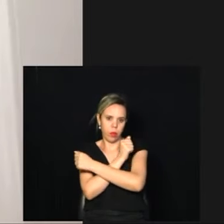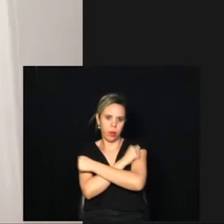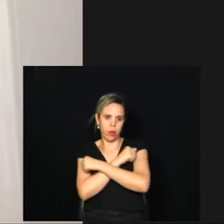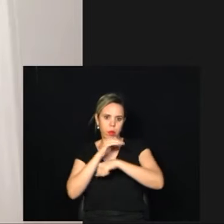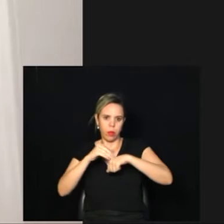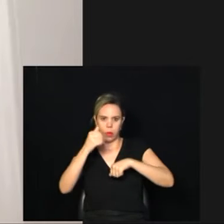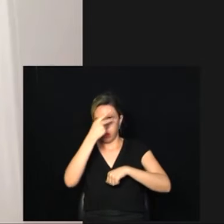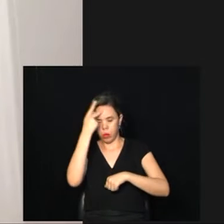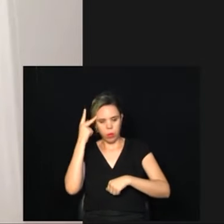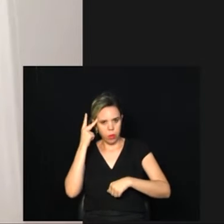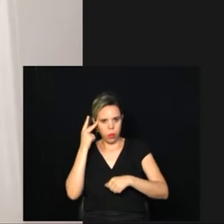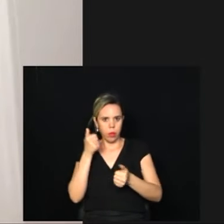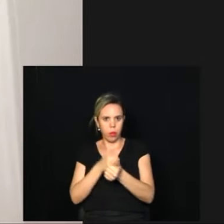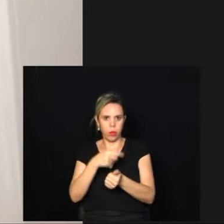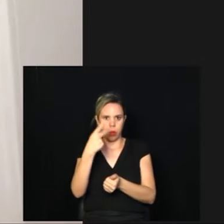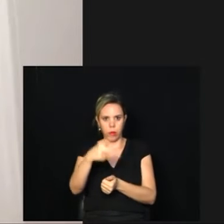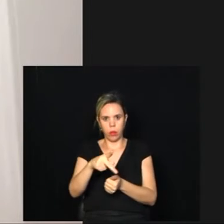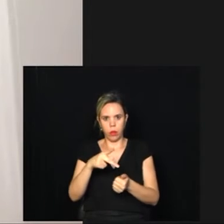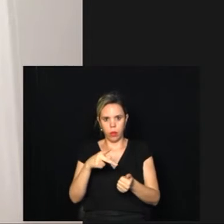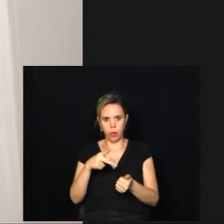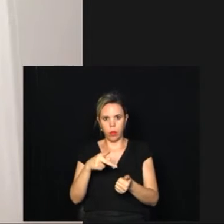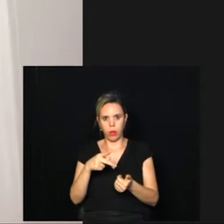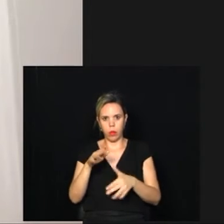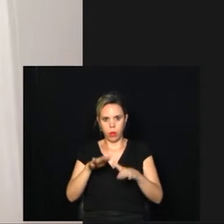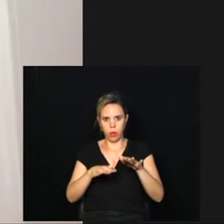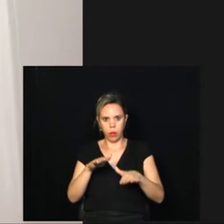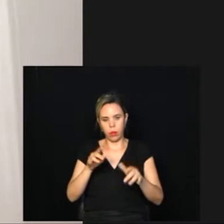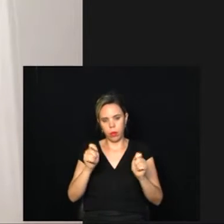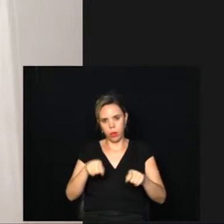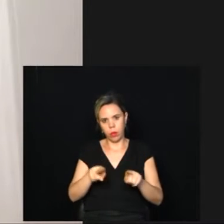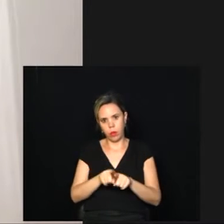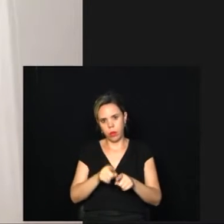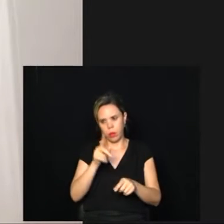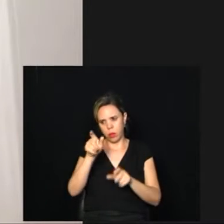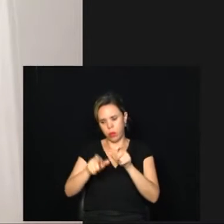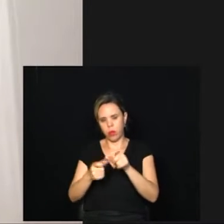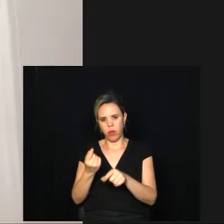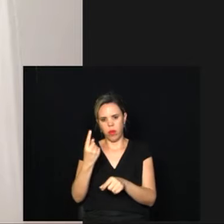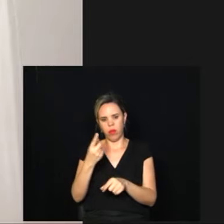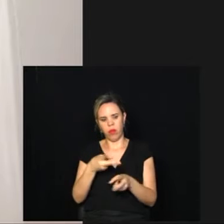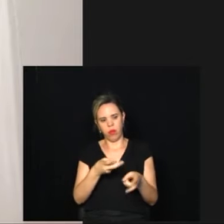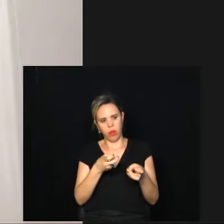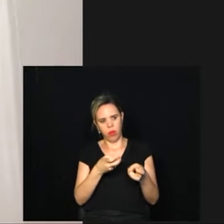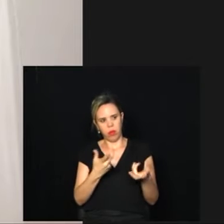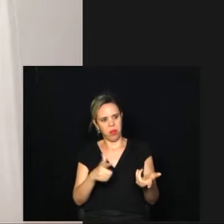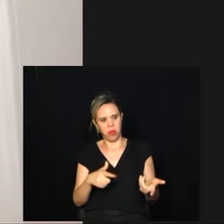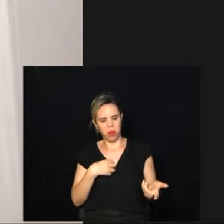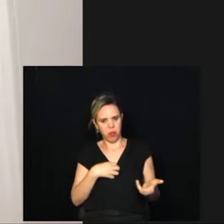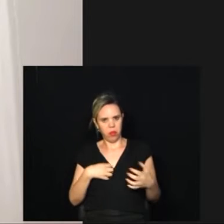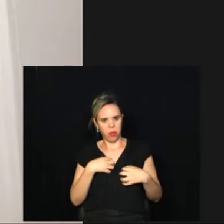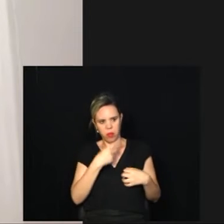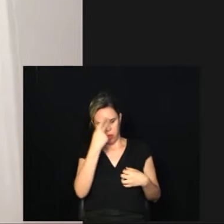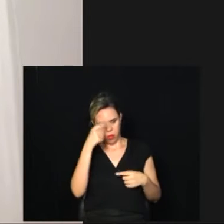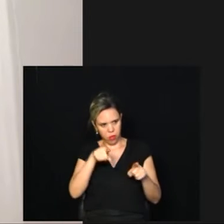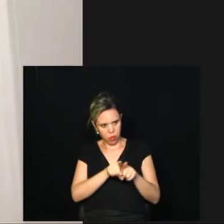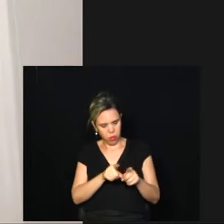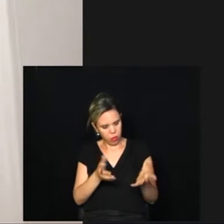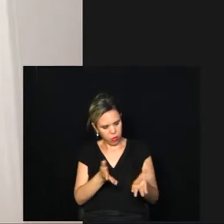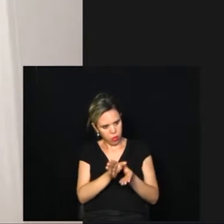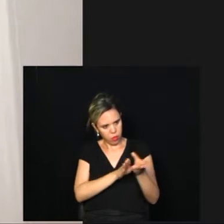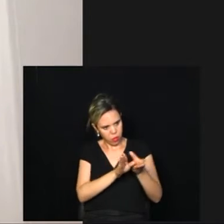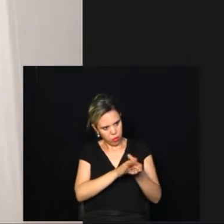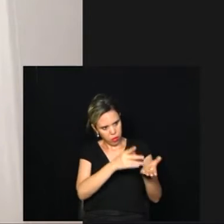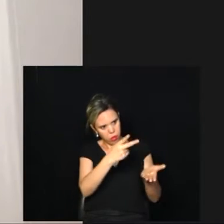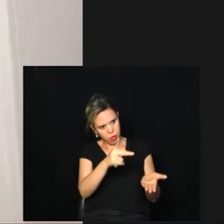carinho das pessoas que estão em volta de você. E muitas vezes pode ser também de estranhos, uma pessoa percebe que você não está bem, essa pessoa também pode te